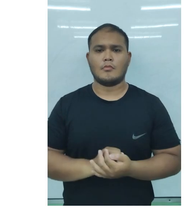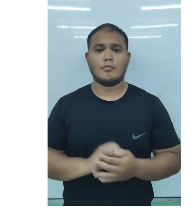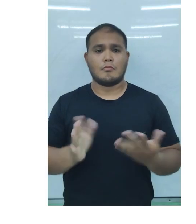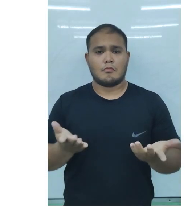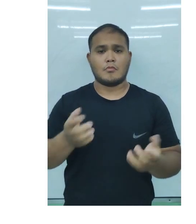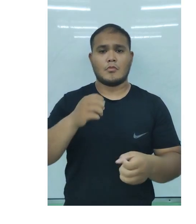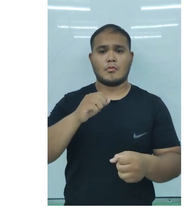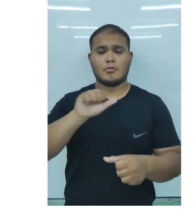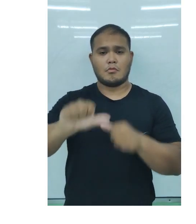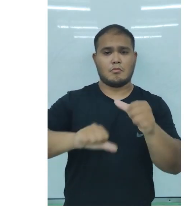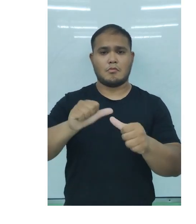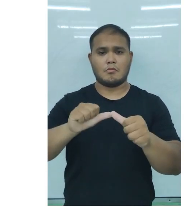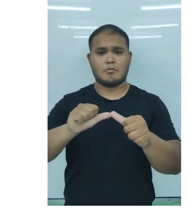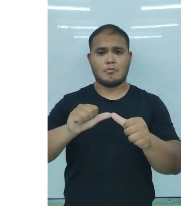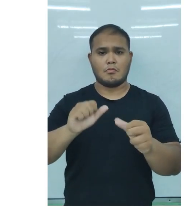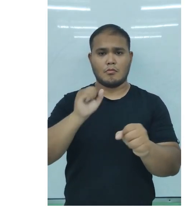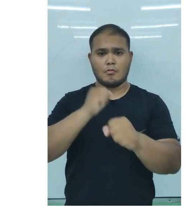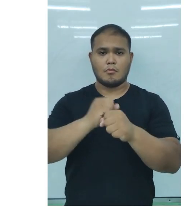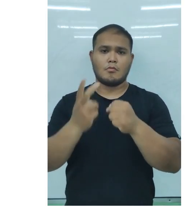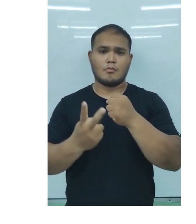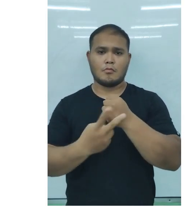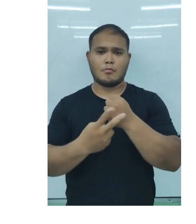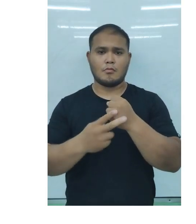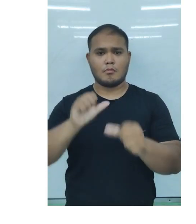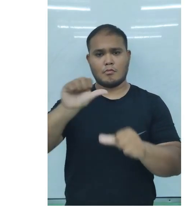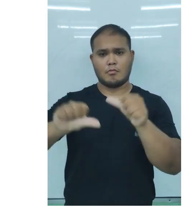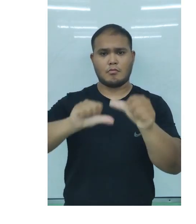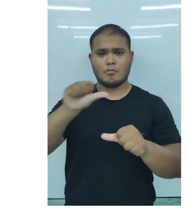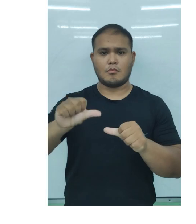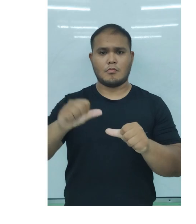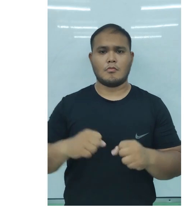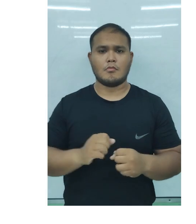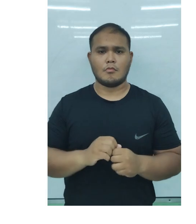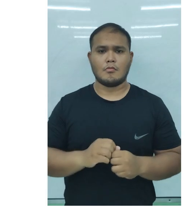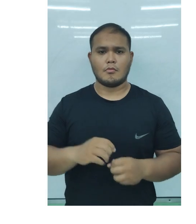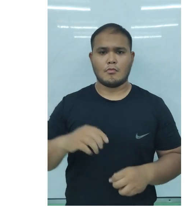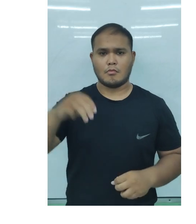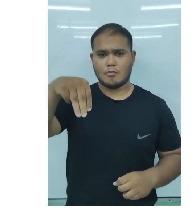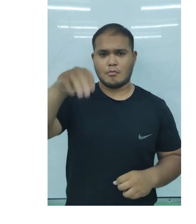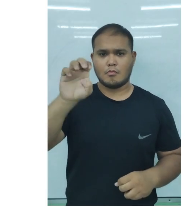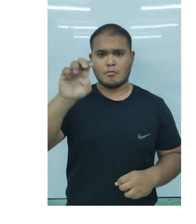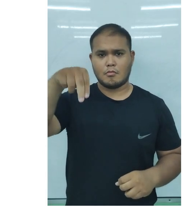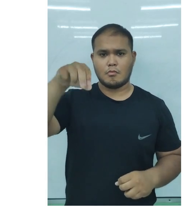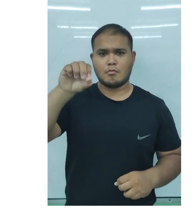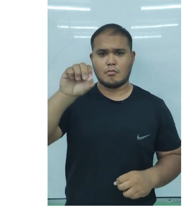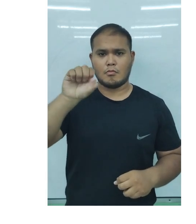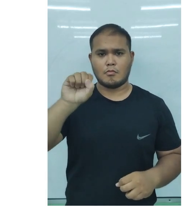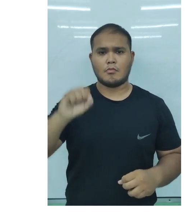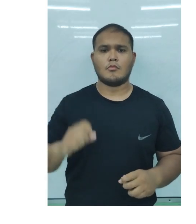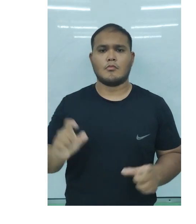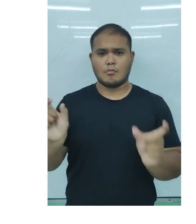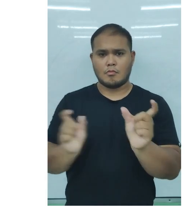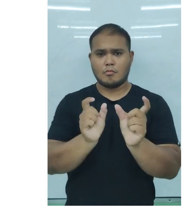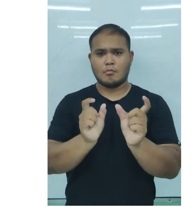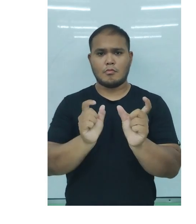é o advérbio. Então, agora vai ser menos claros, menos fortes. E como